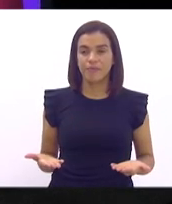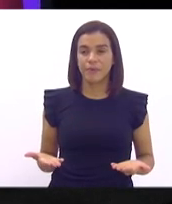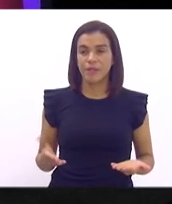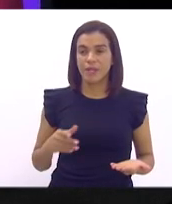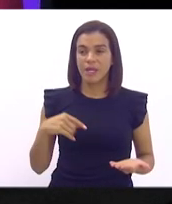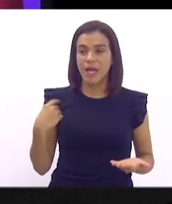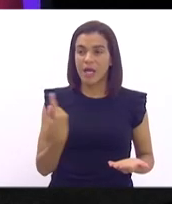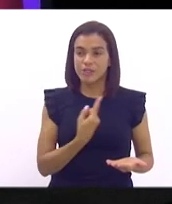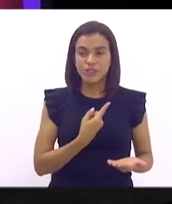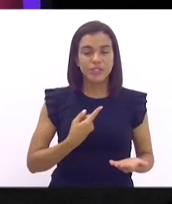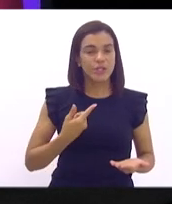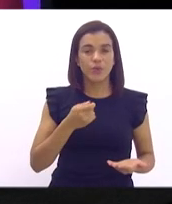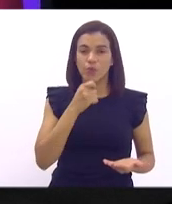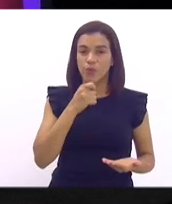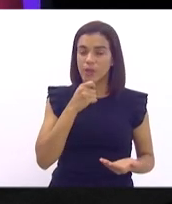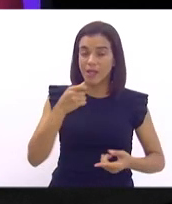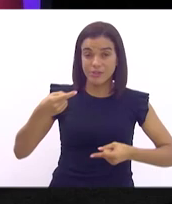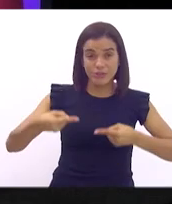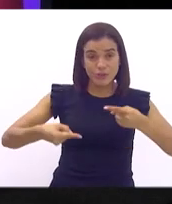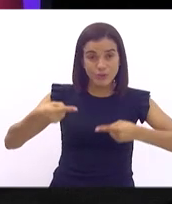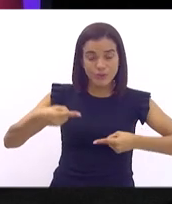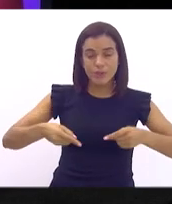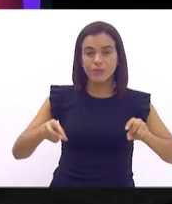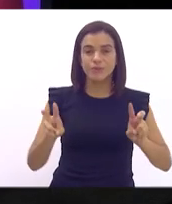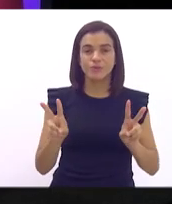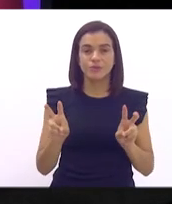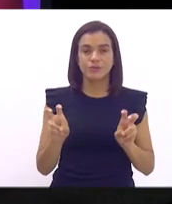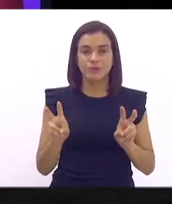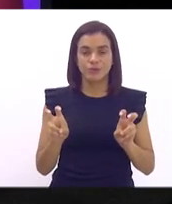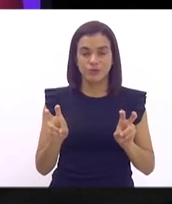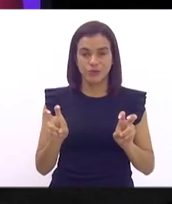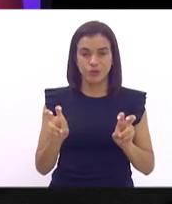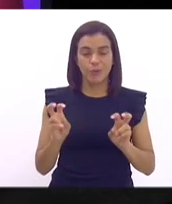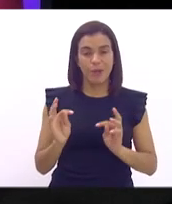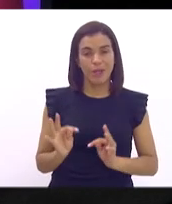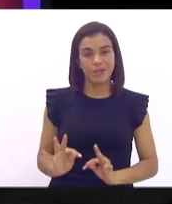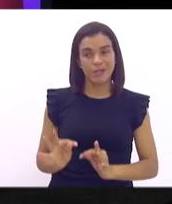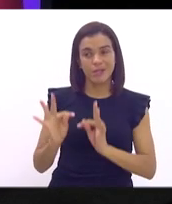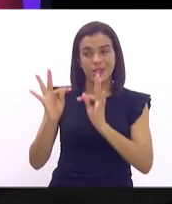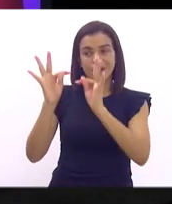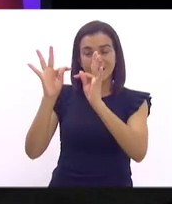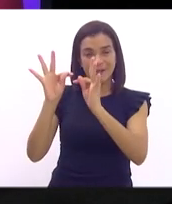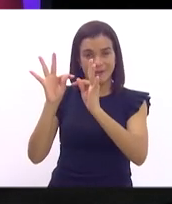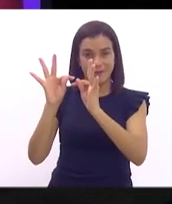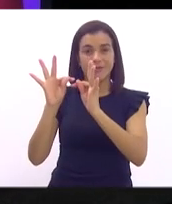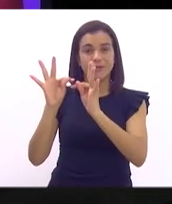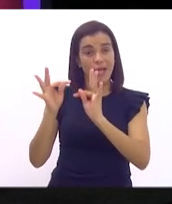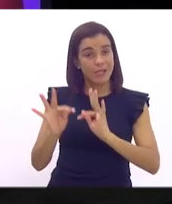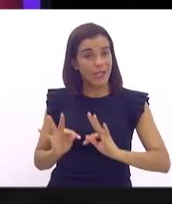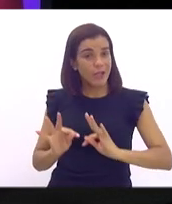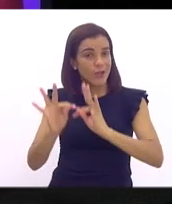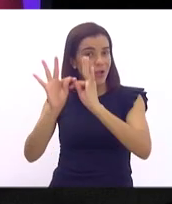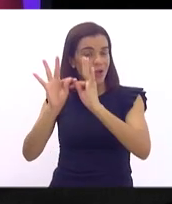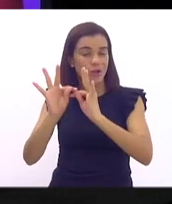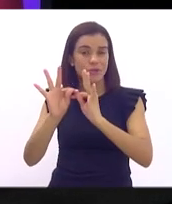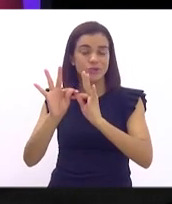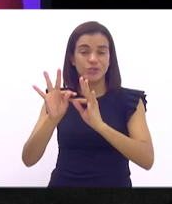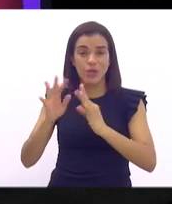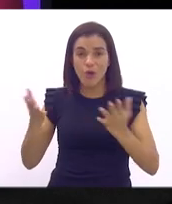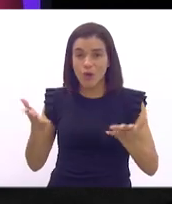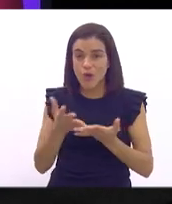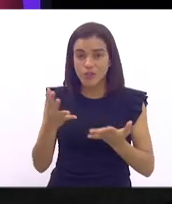não discute ainda essa questão da tecnologia que nos atravessa a nossa sociedade hoje em